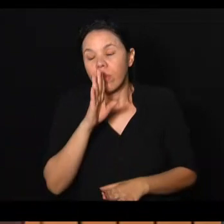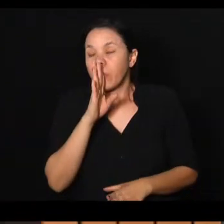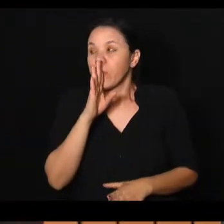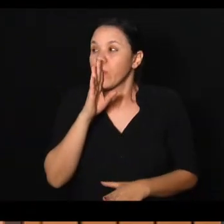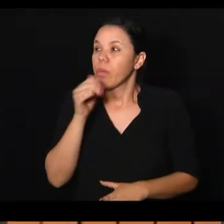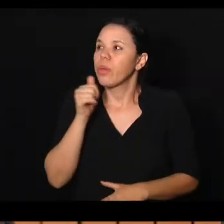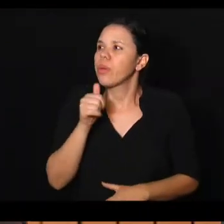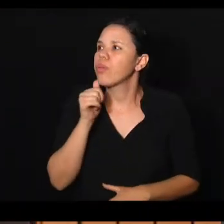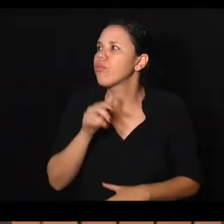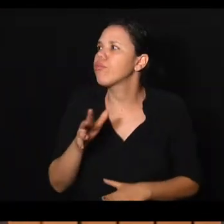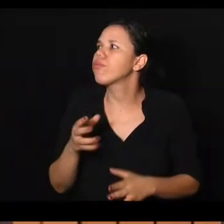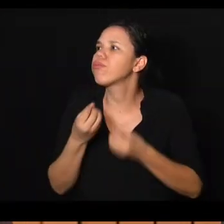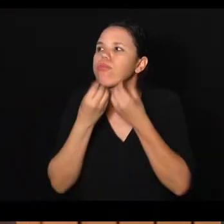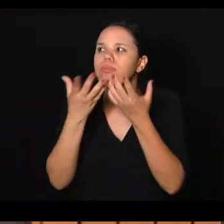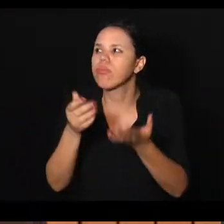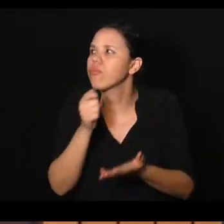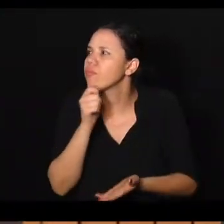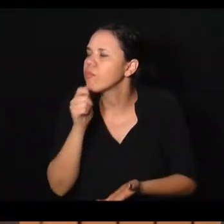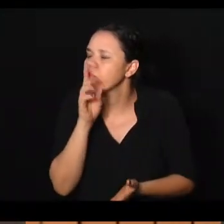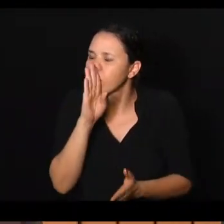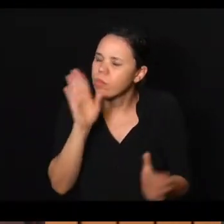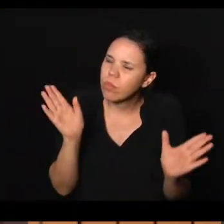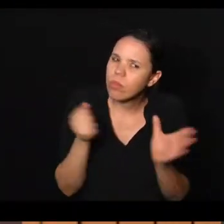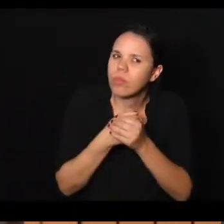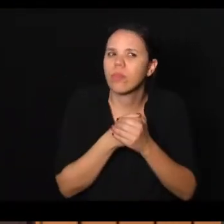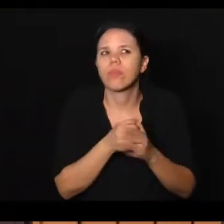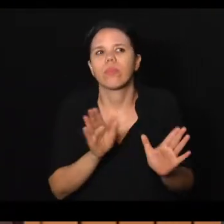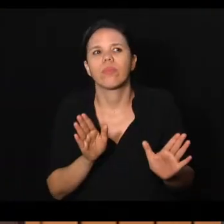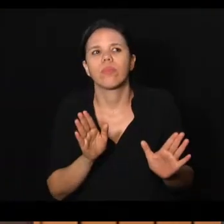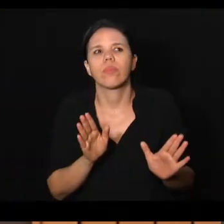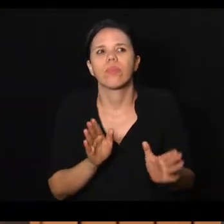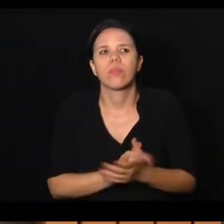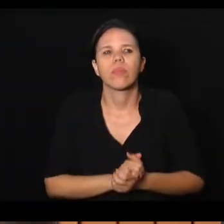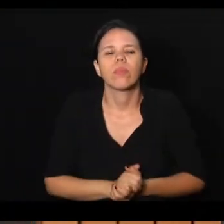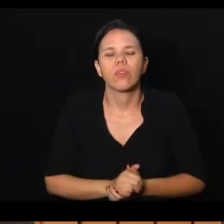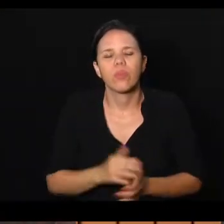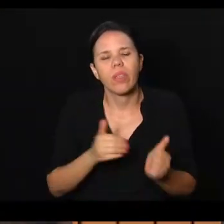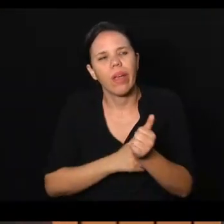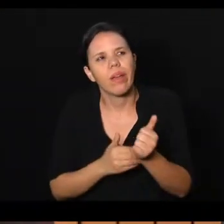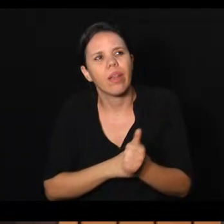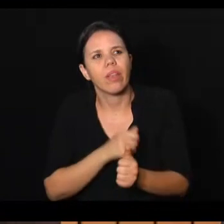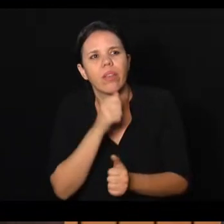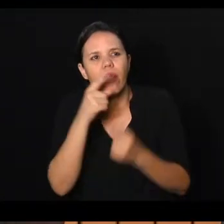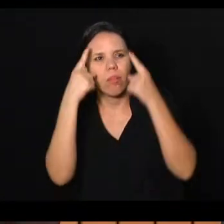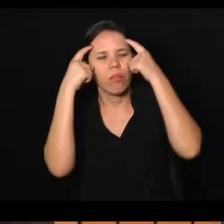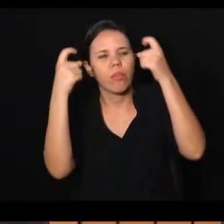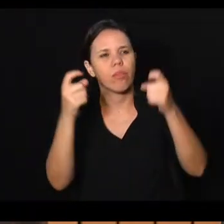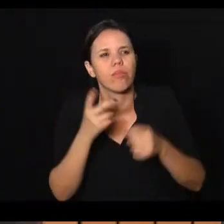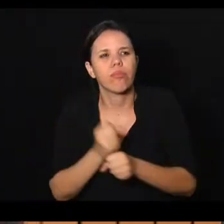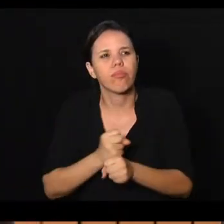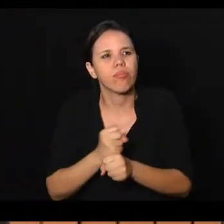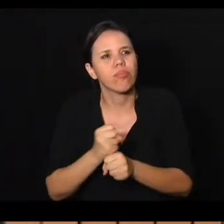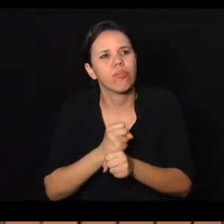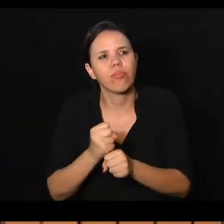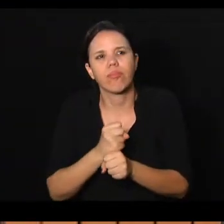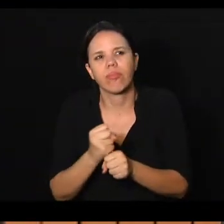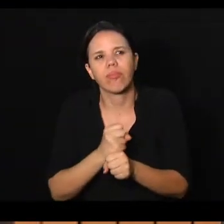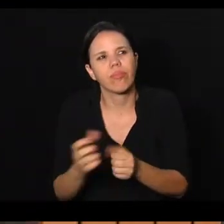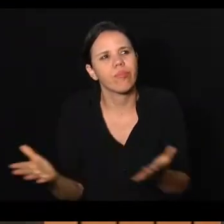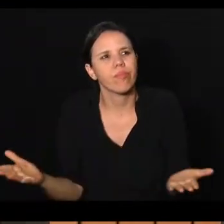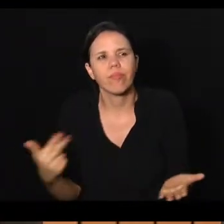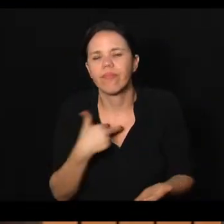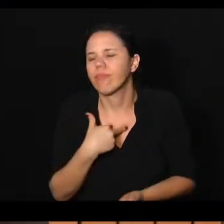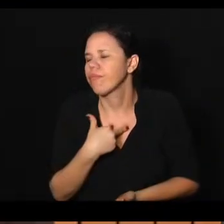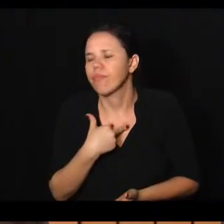silenciosa. Mulheres sendo submetidas à violência psicológica no Brasil por anos, anos e anos.